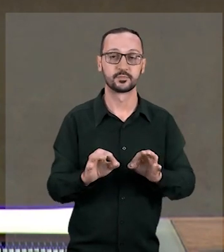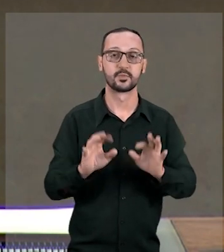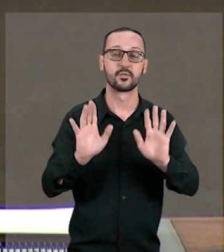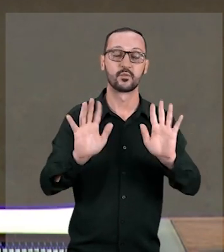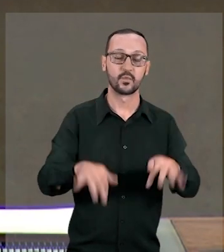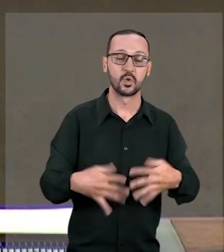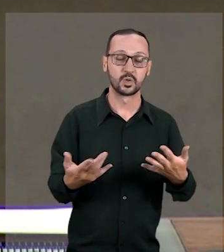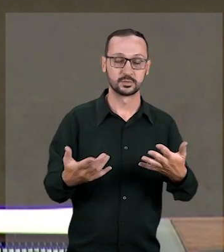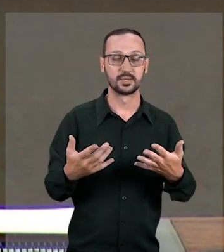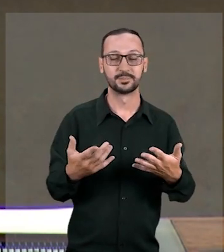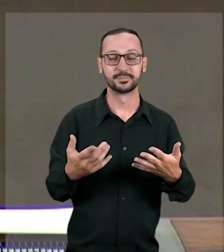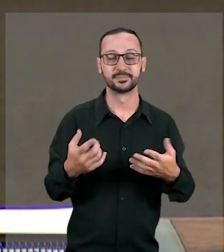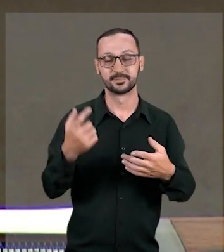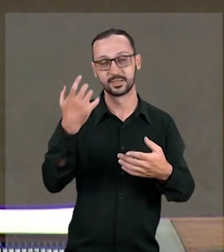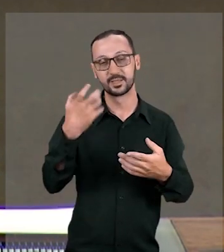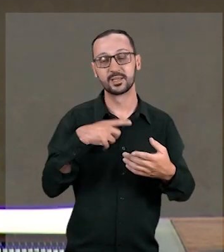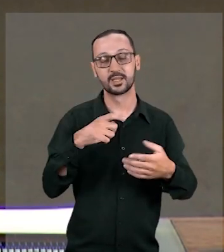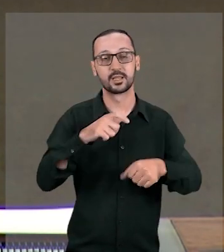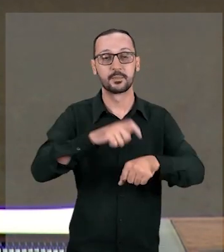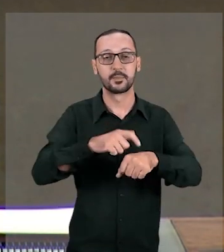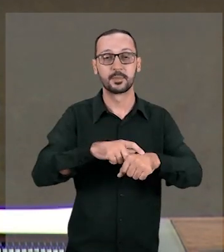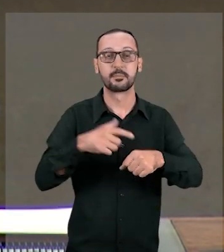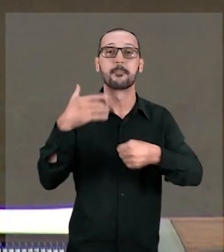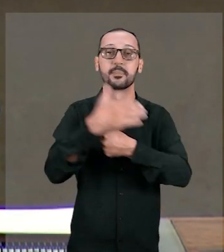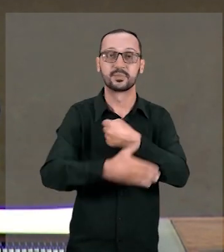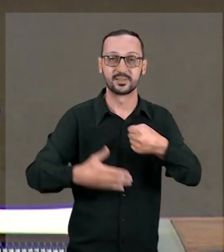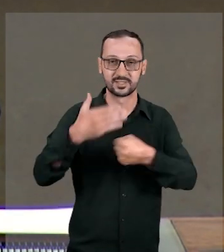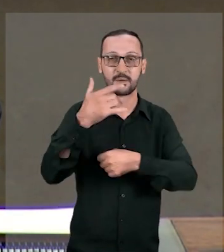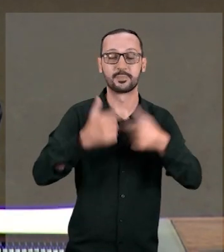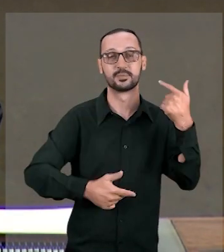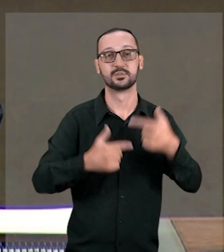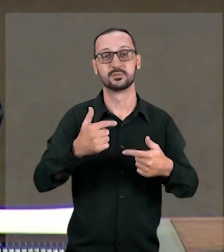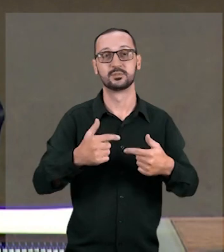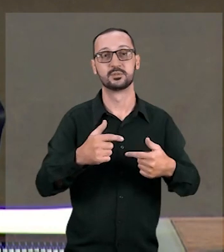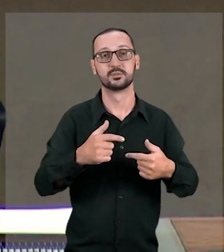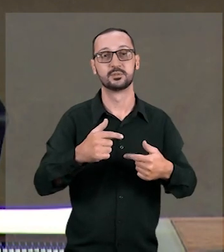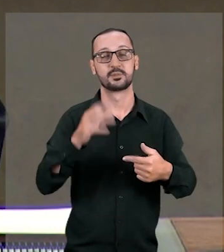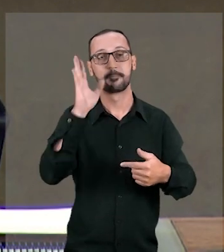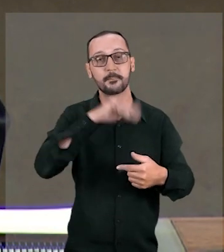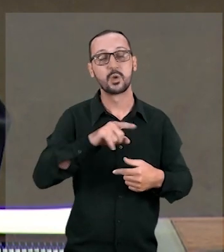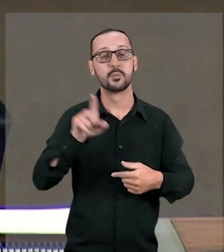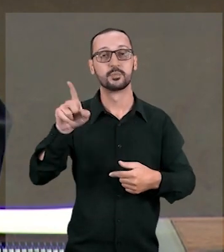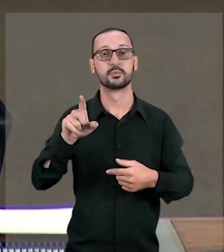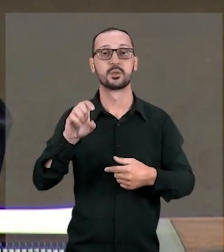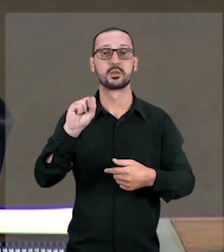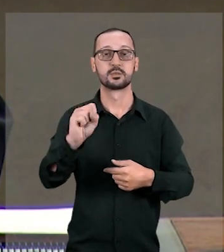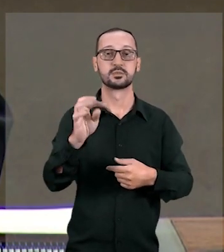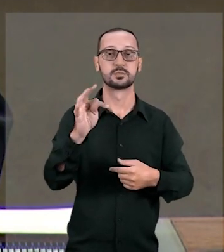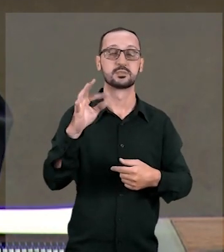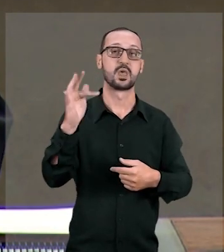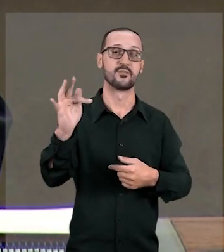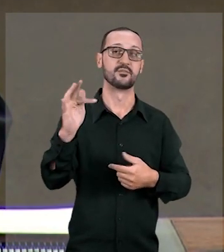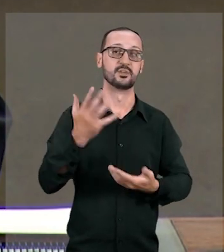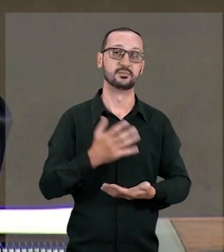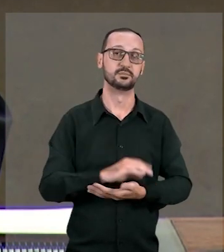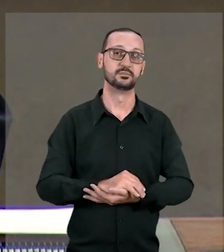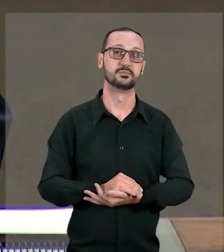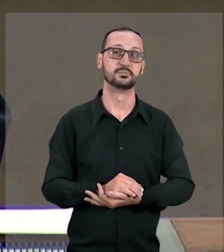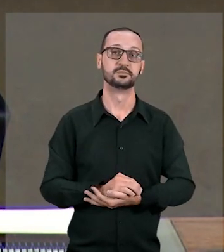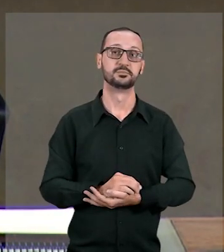foro privilegiado. Esta é uma competência que faz mal ao Supremo Tribunal Federal. Por